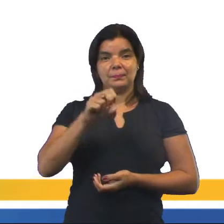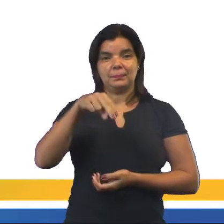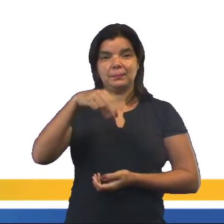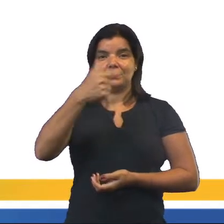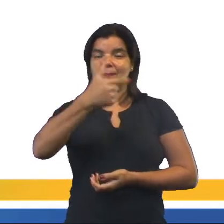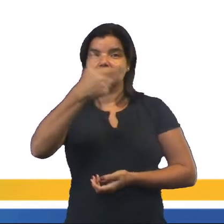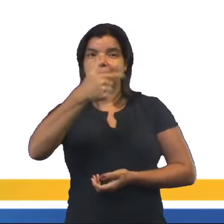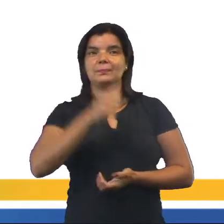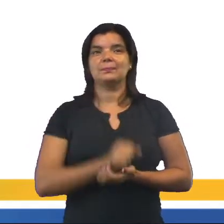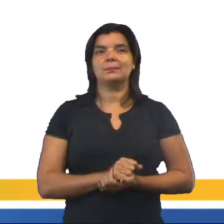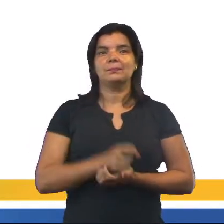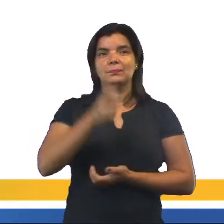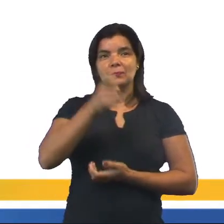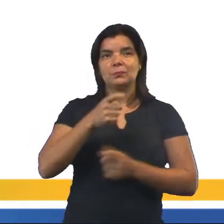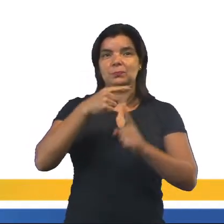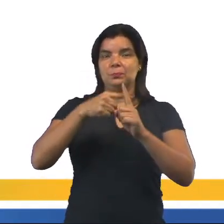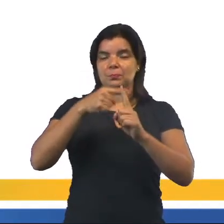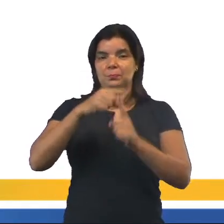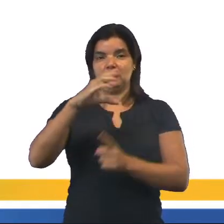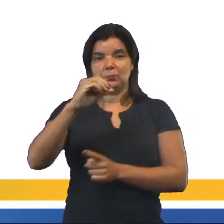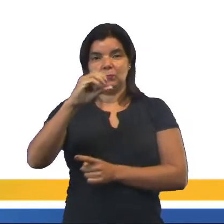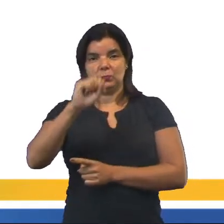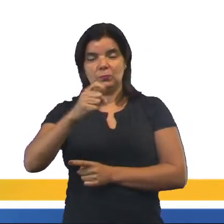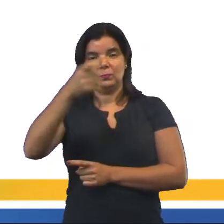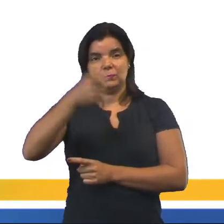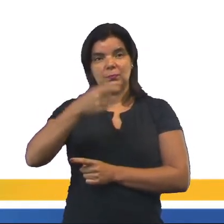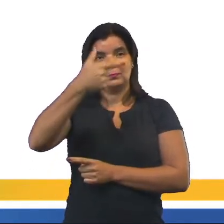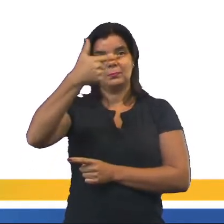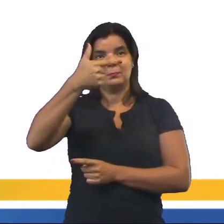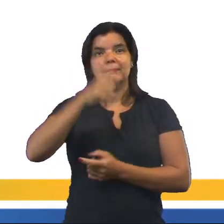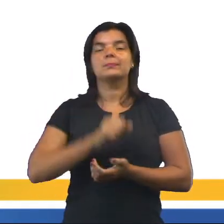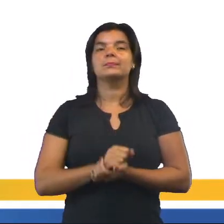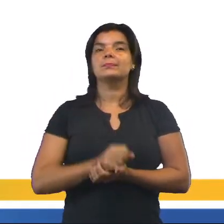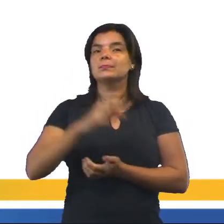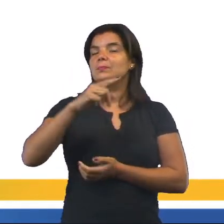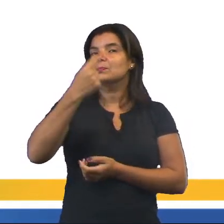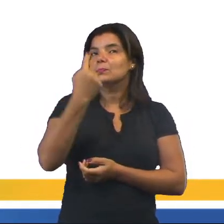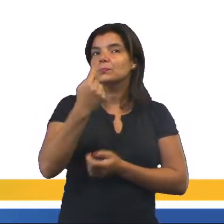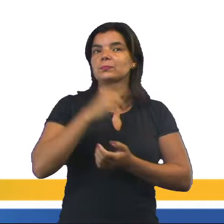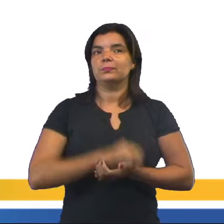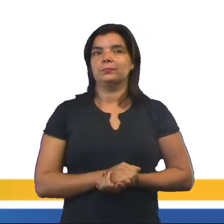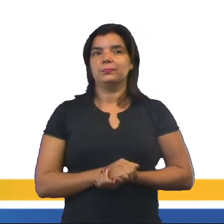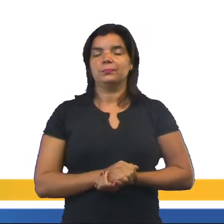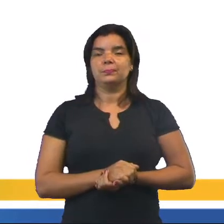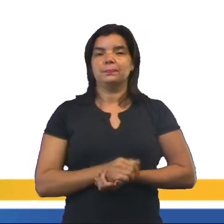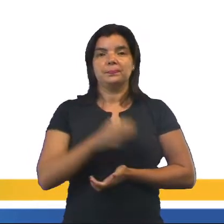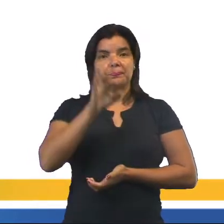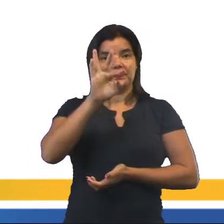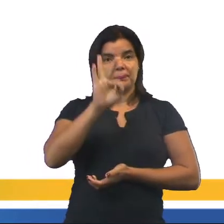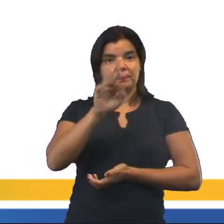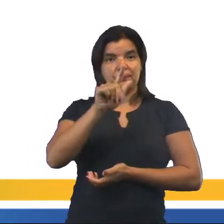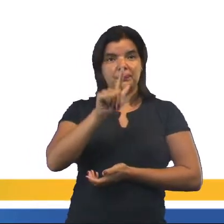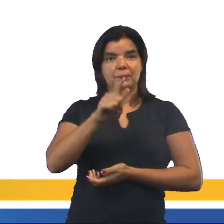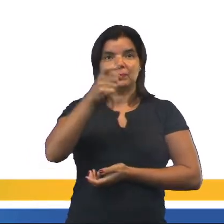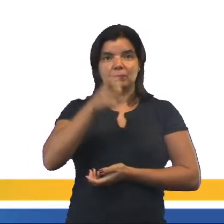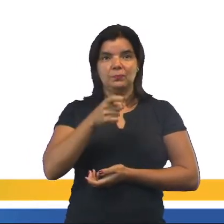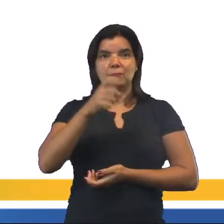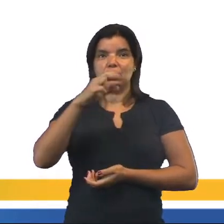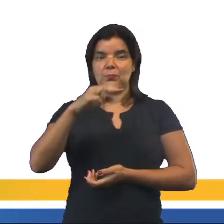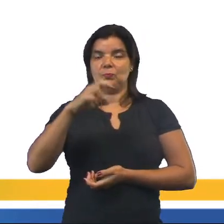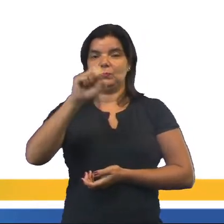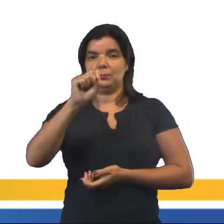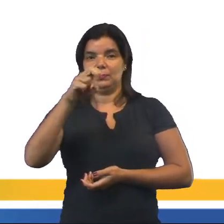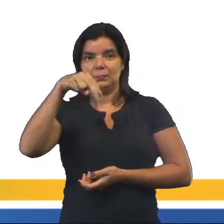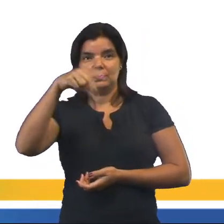Seno ao quadrado x mais cosseno ao quadrado x é igual a 1. A tangente de x